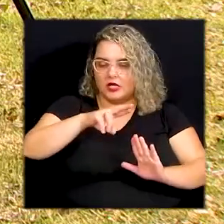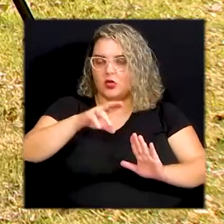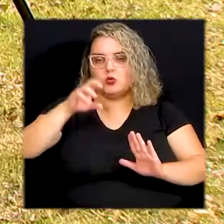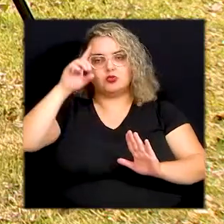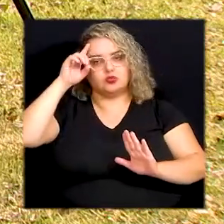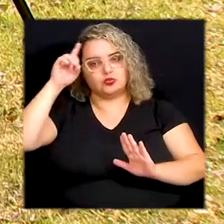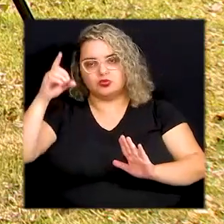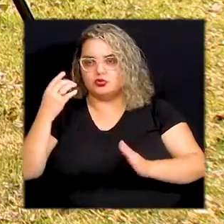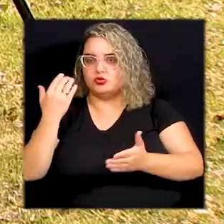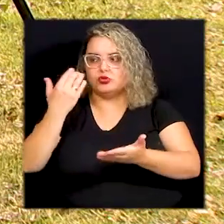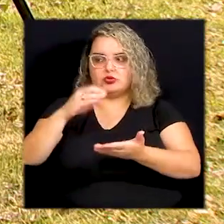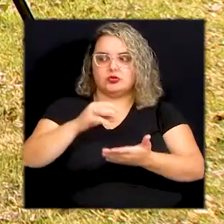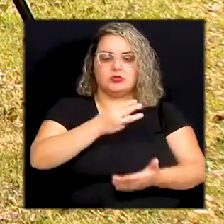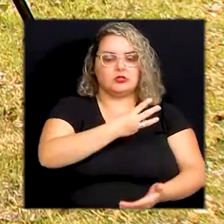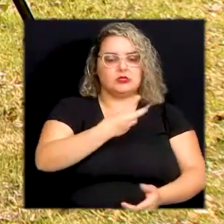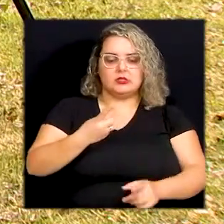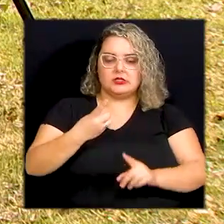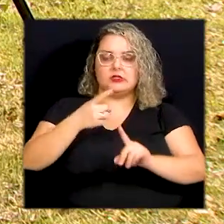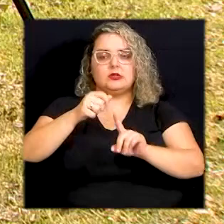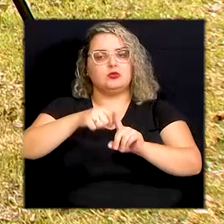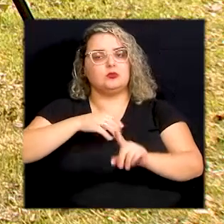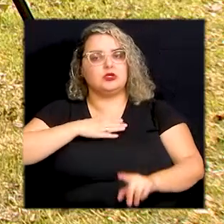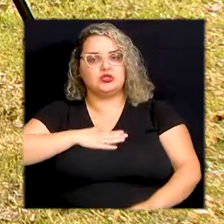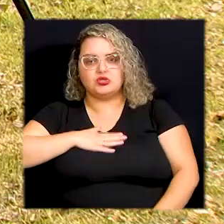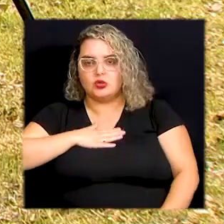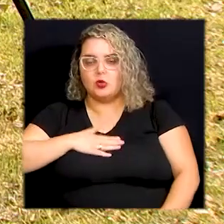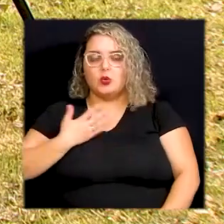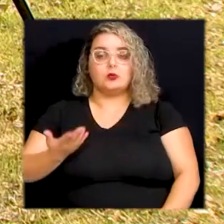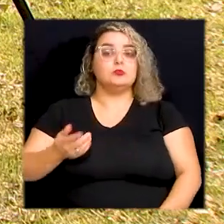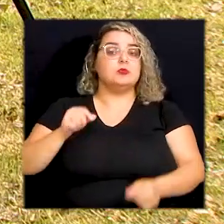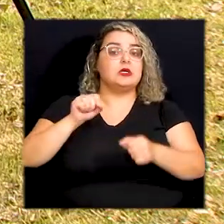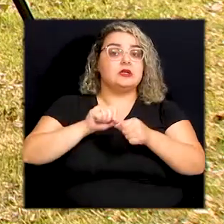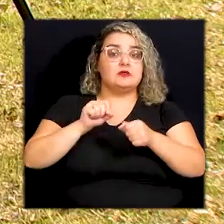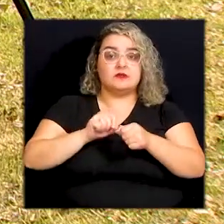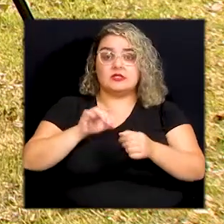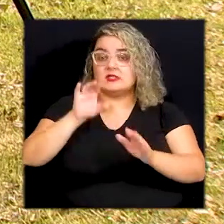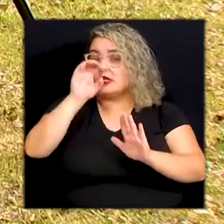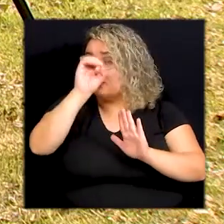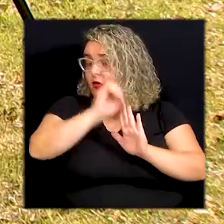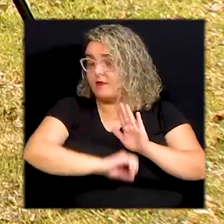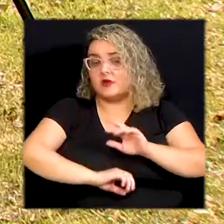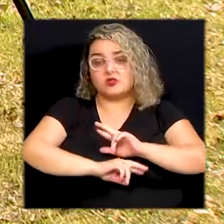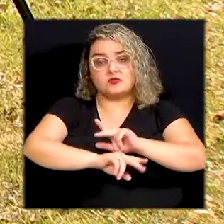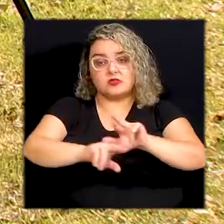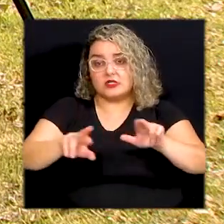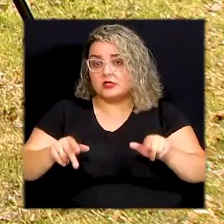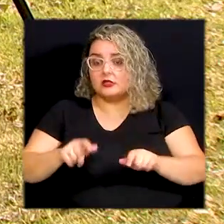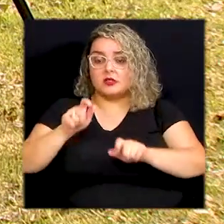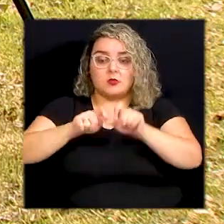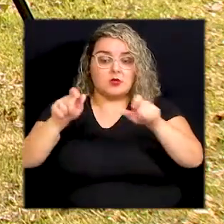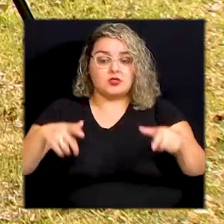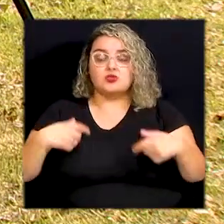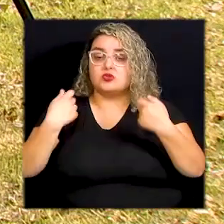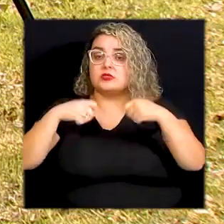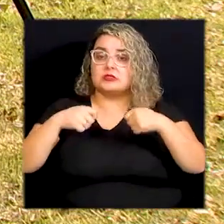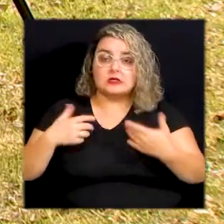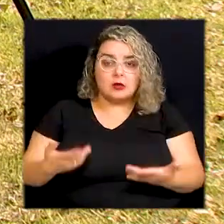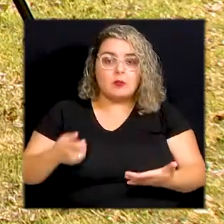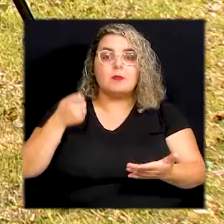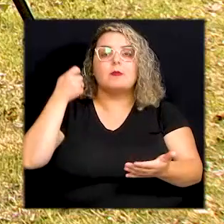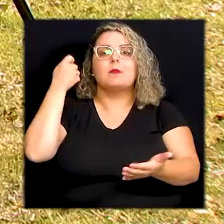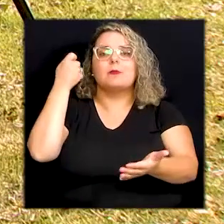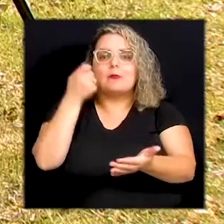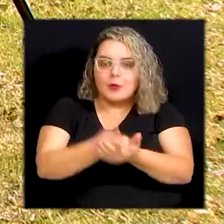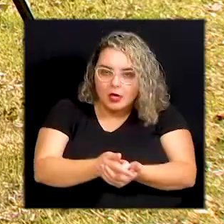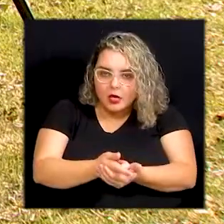data de publicação, 31 de agosto, para fazer ofícios, porque tem muita gente que precisa